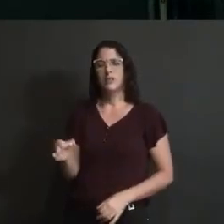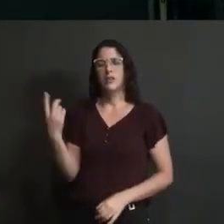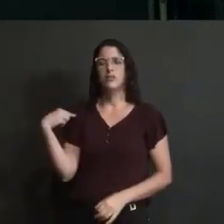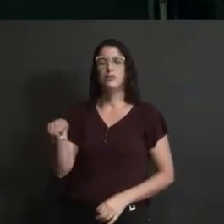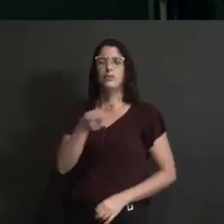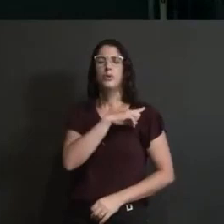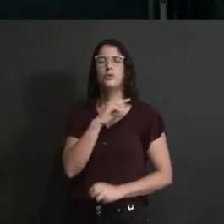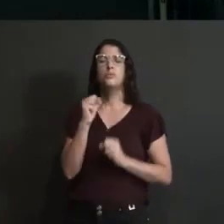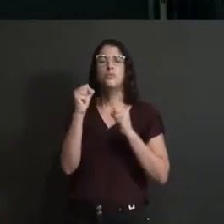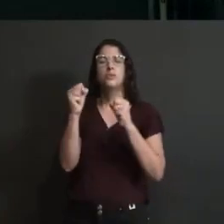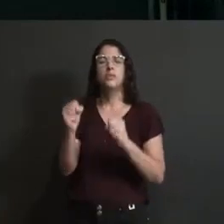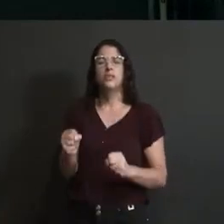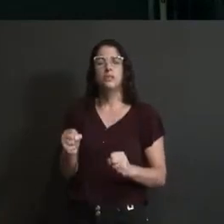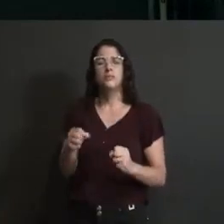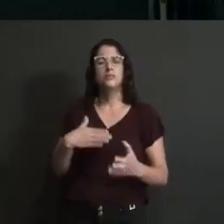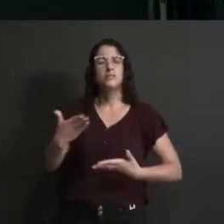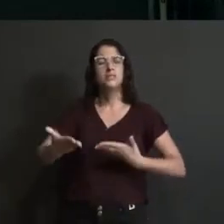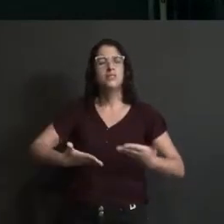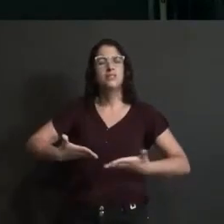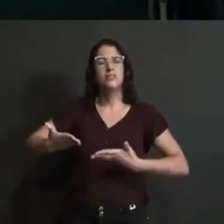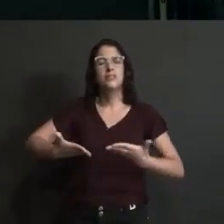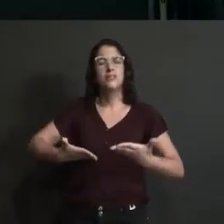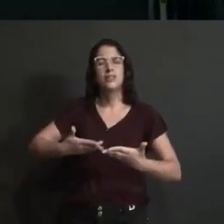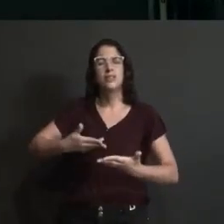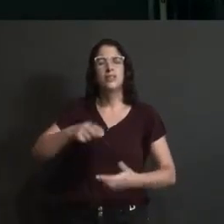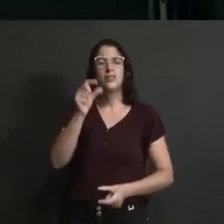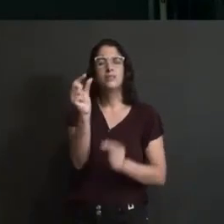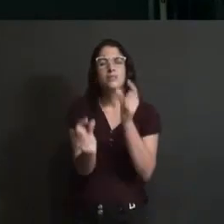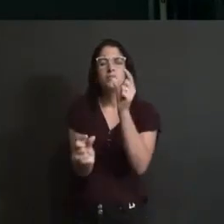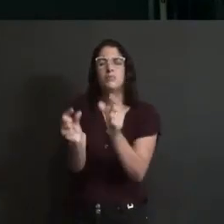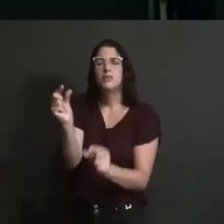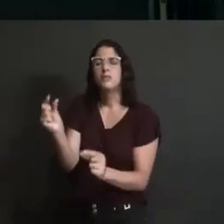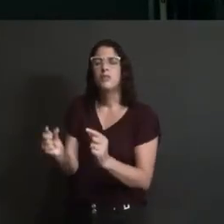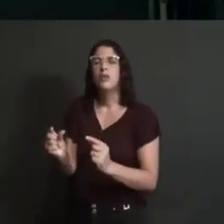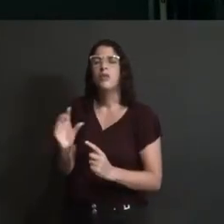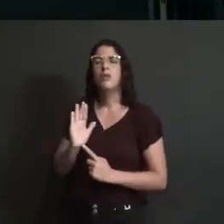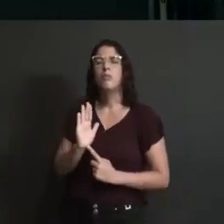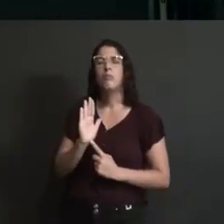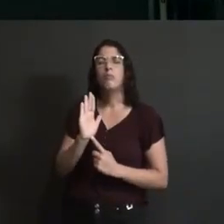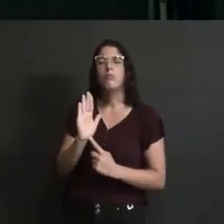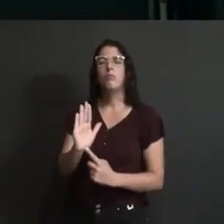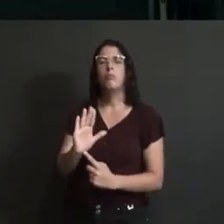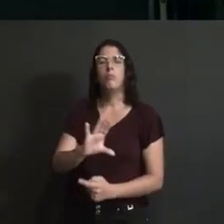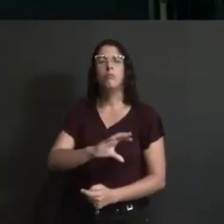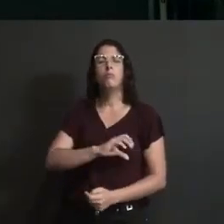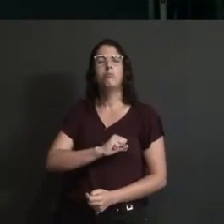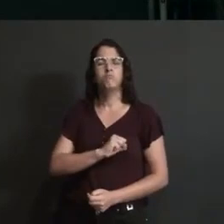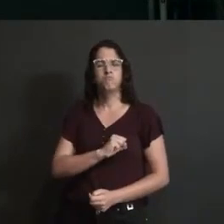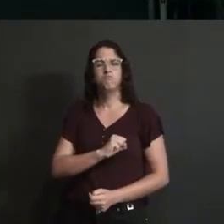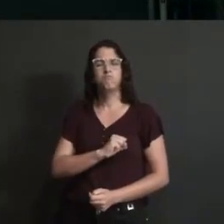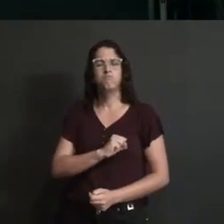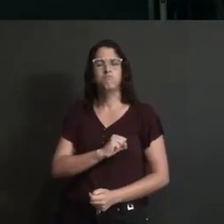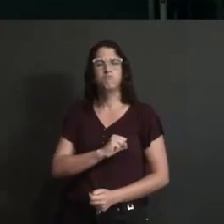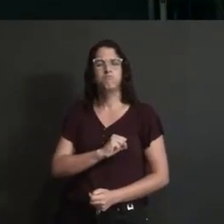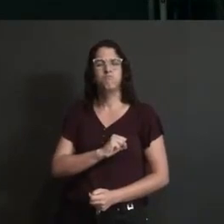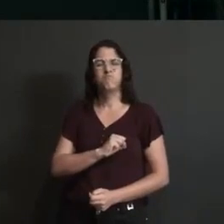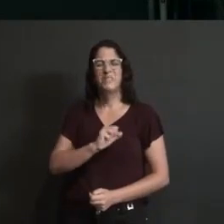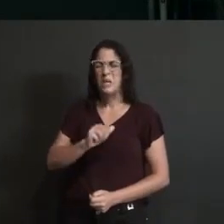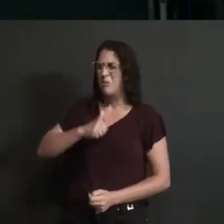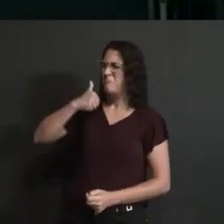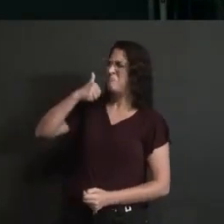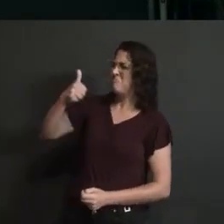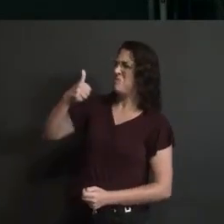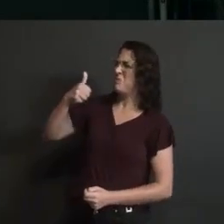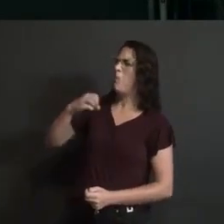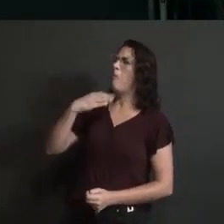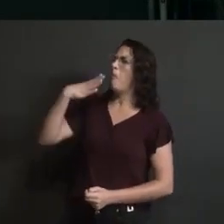podemos servir as pessoas e manifestar o teu amor. Pai, vale a pena, valeu a pena, vai